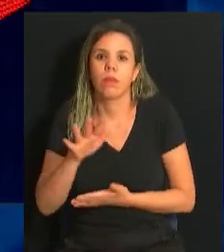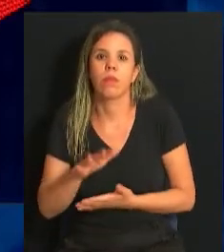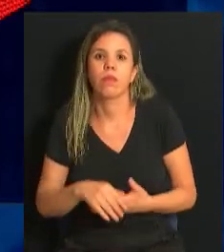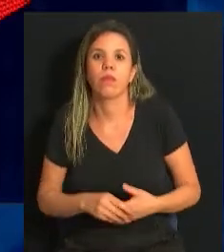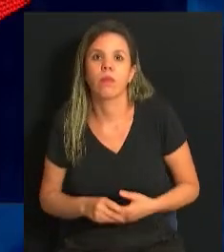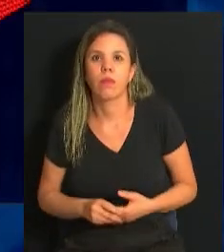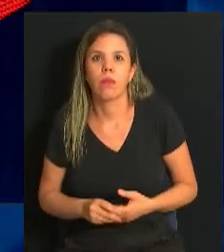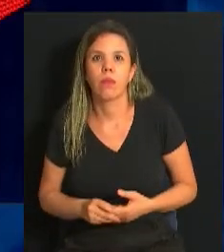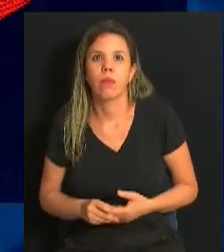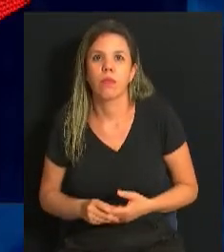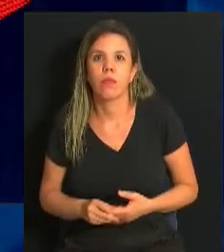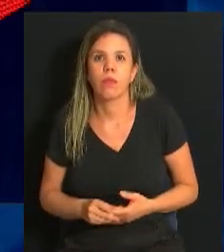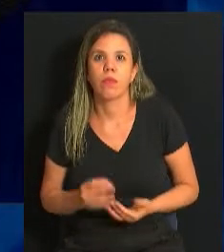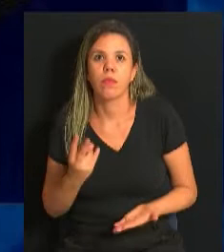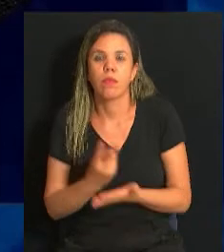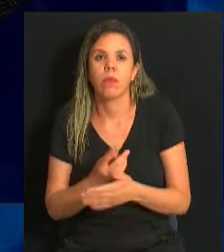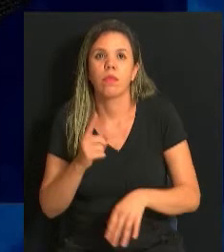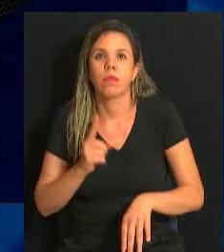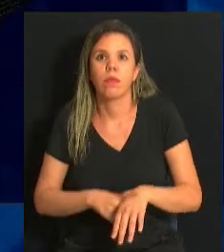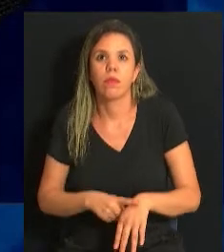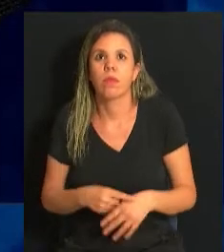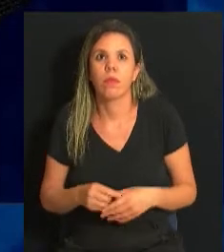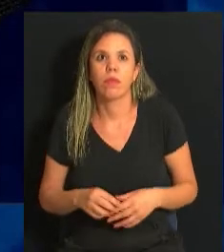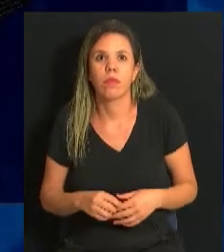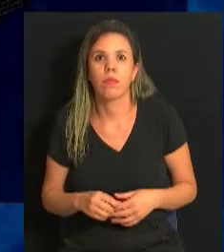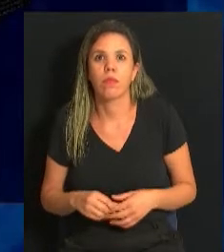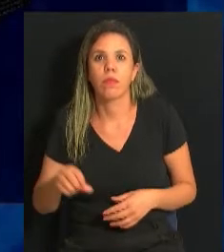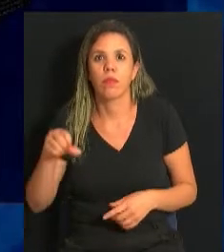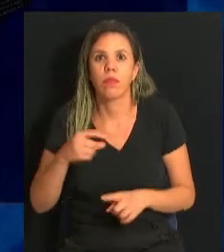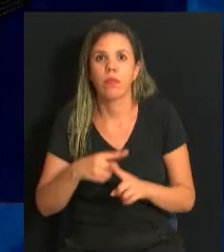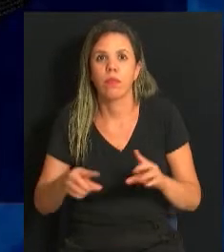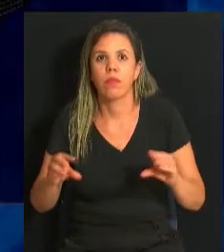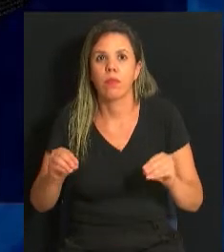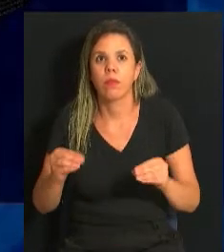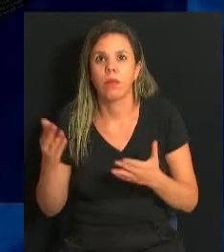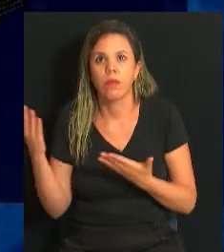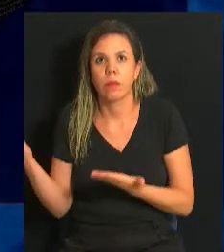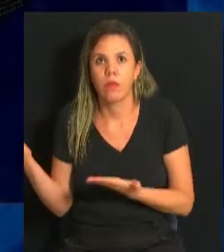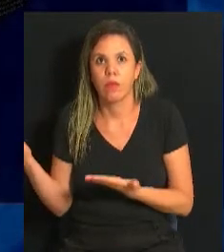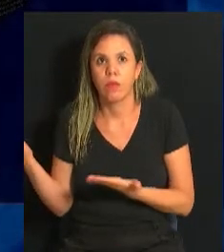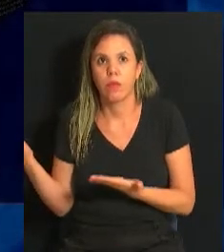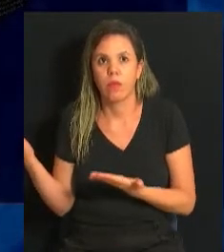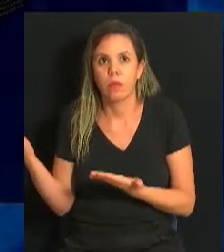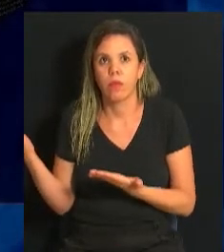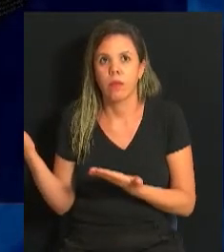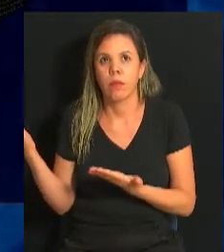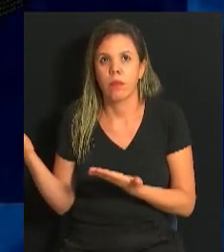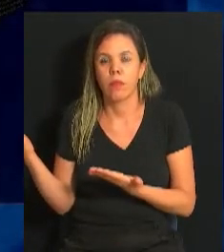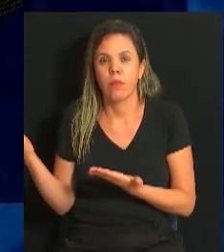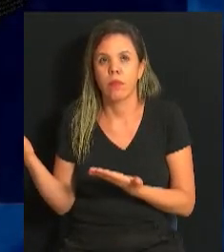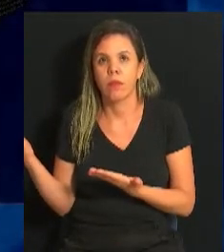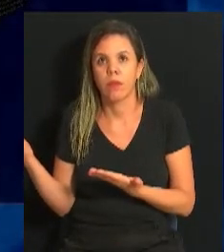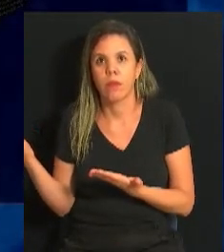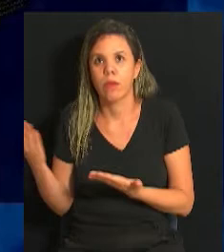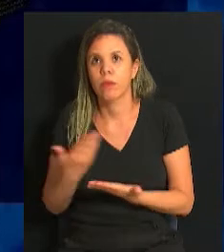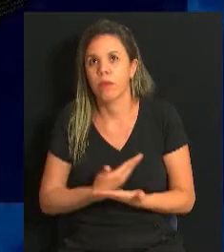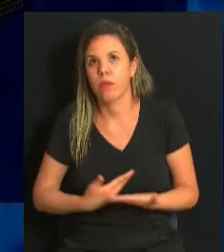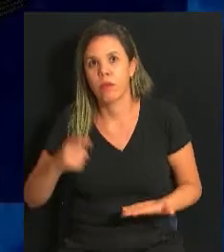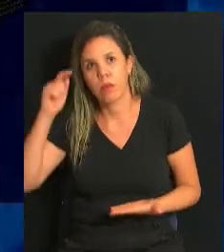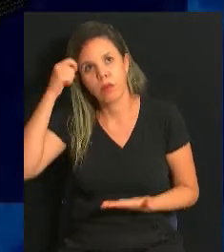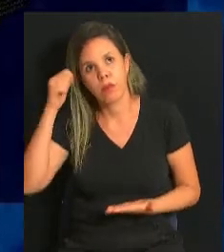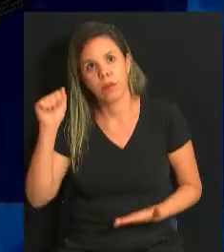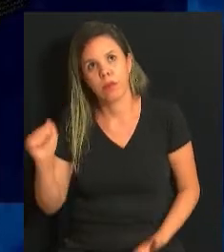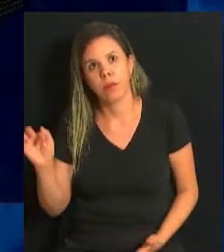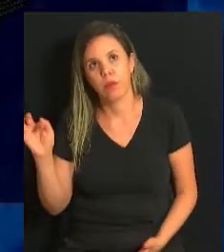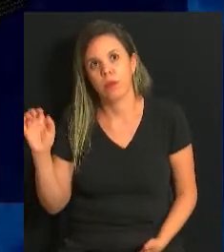clube e no mesmo horário portanto também às 9:30 da noite olha só já aparece aqui na sua tela a Ponte Preta em frente